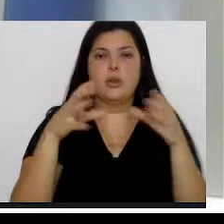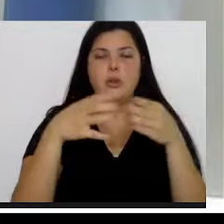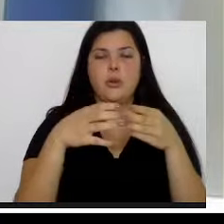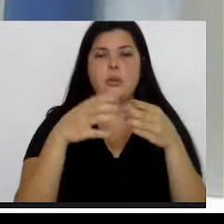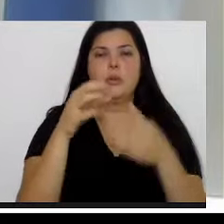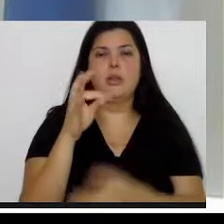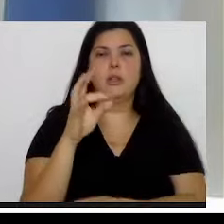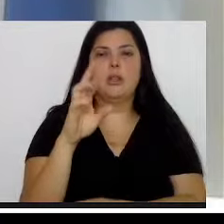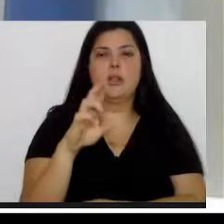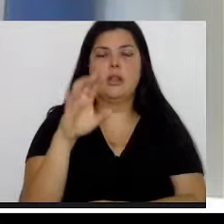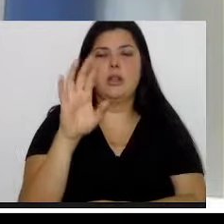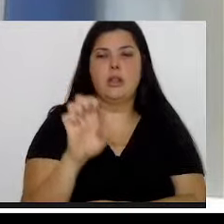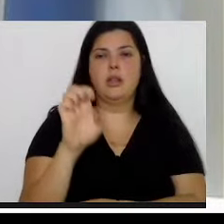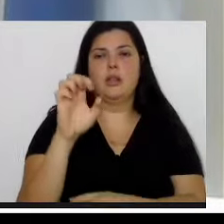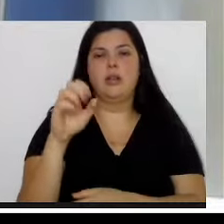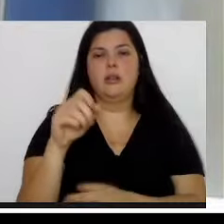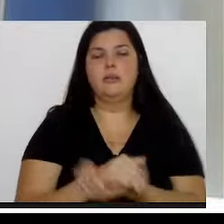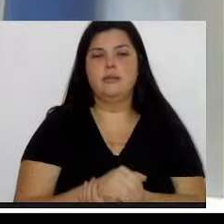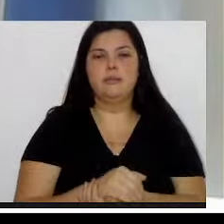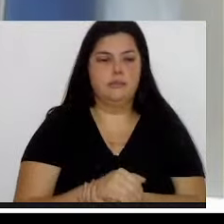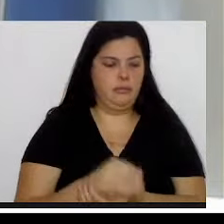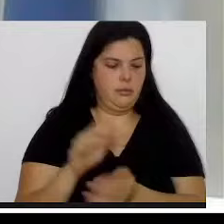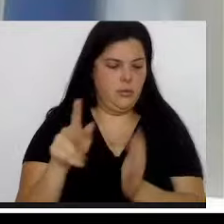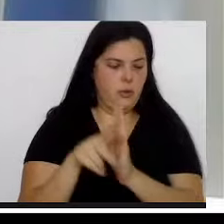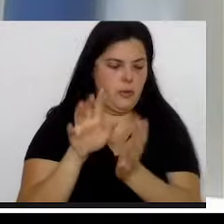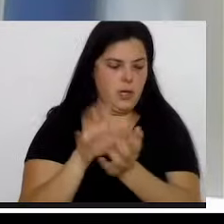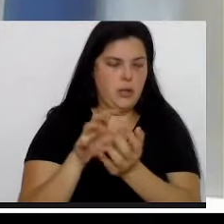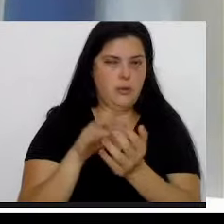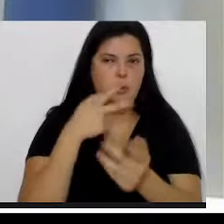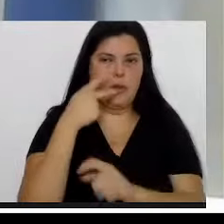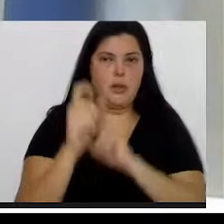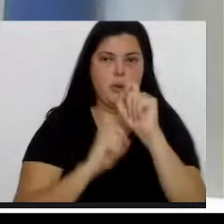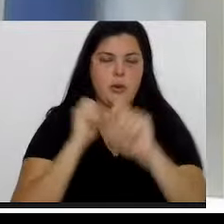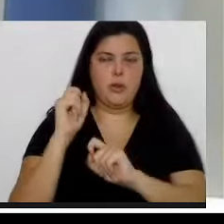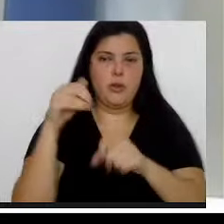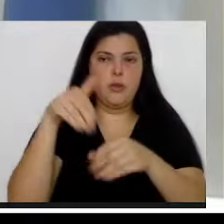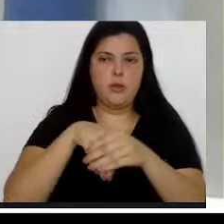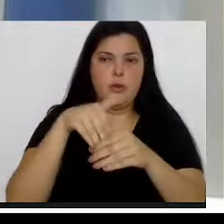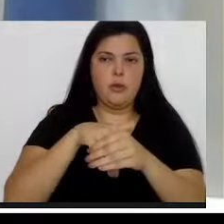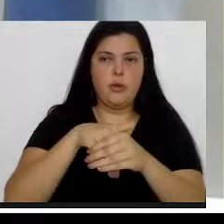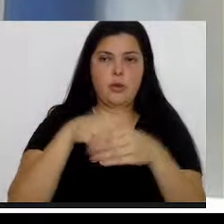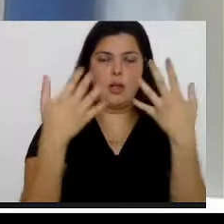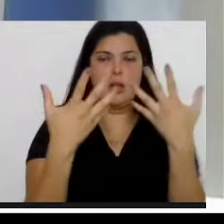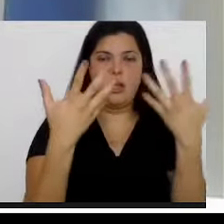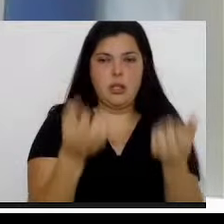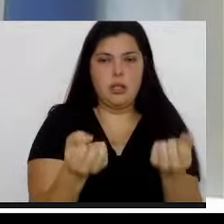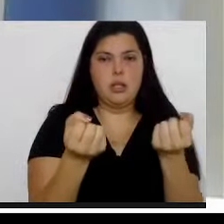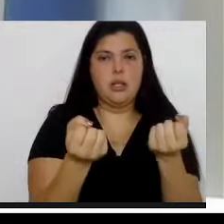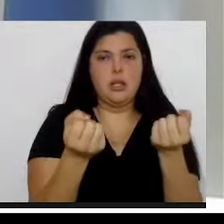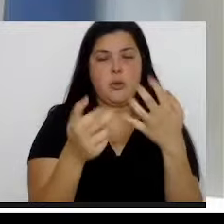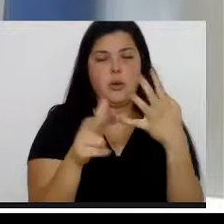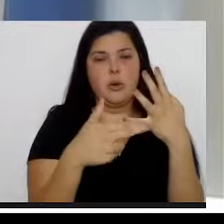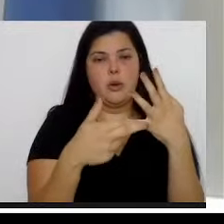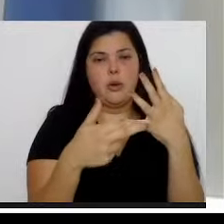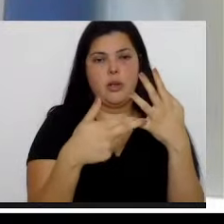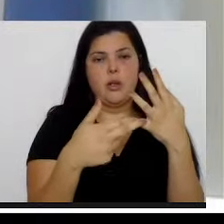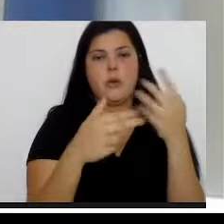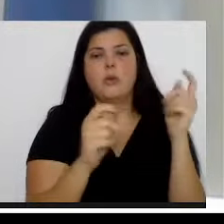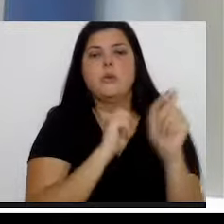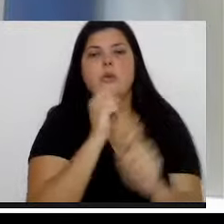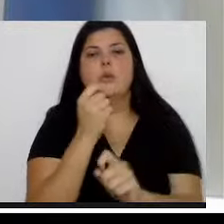Tribunal Regional Eleitoral de Pernambuco proferiu o voto pelo deferimento do requerimento de regularização